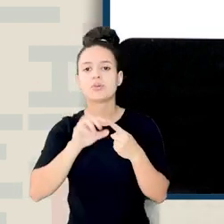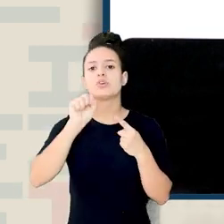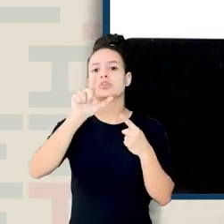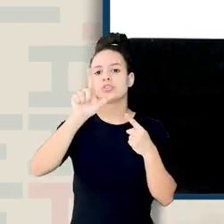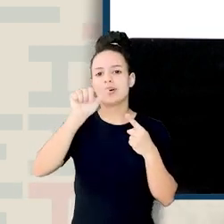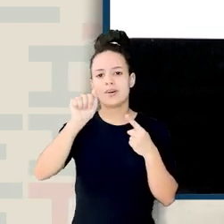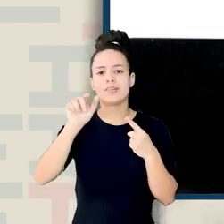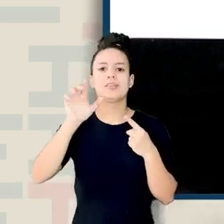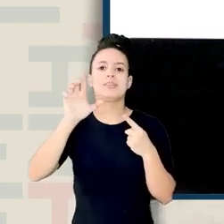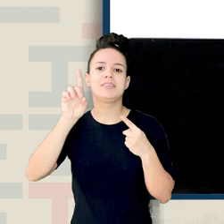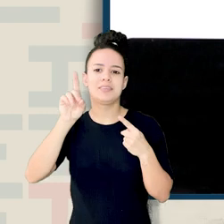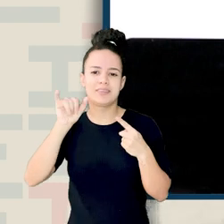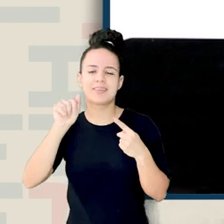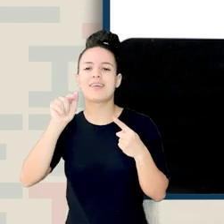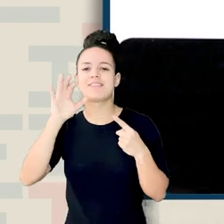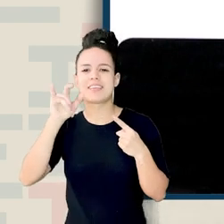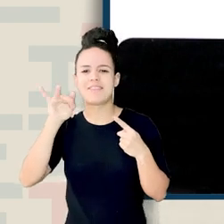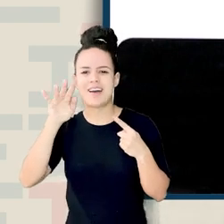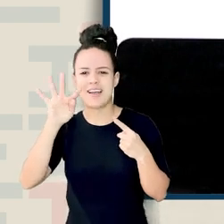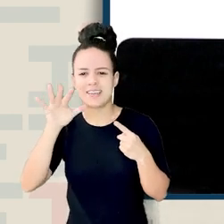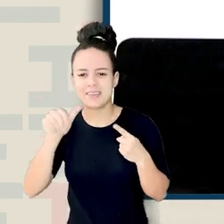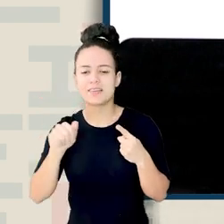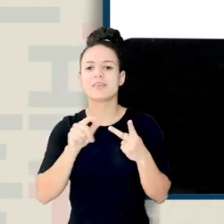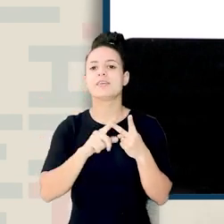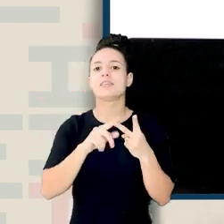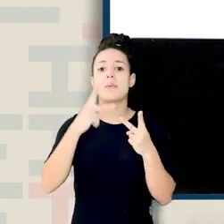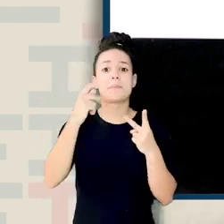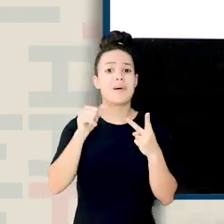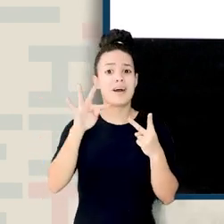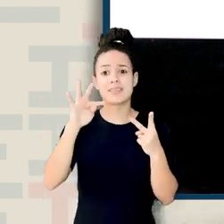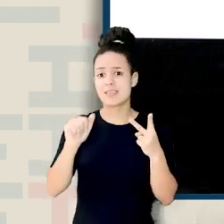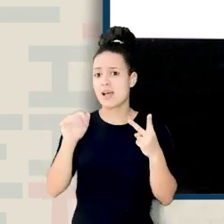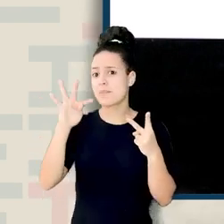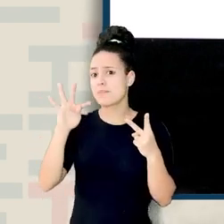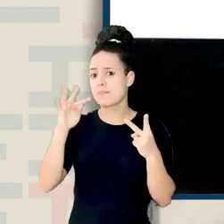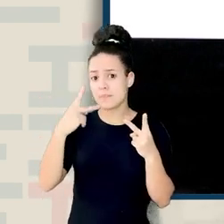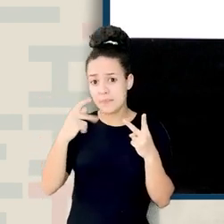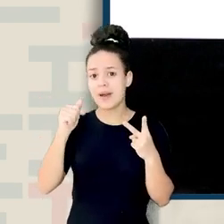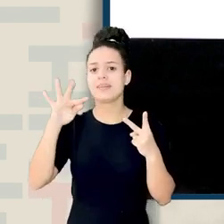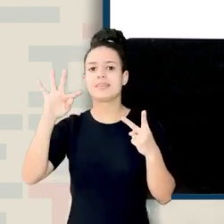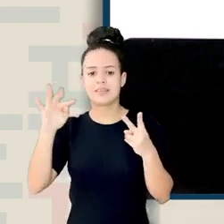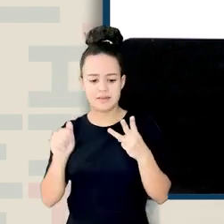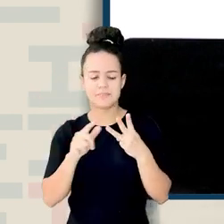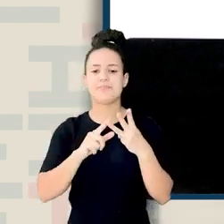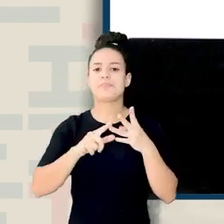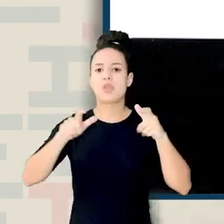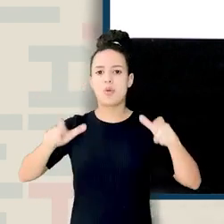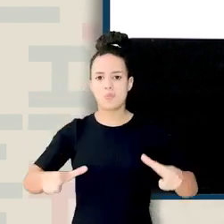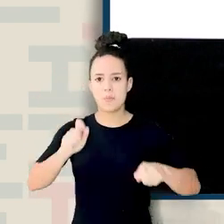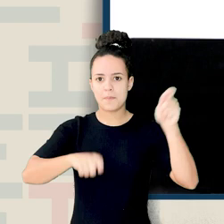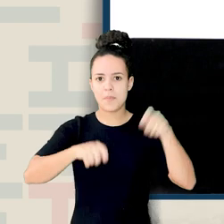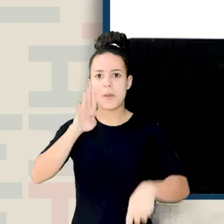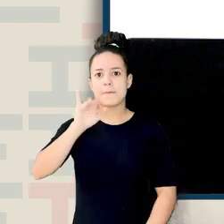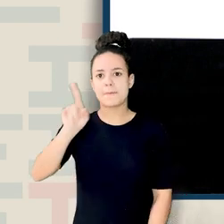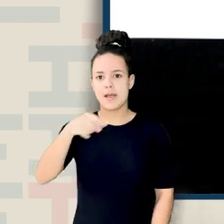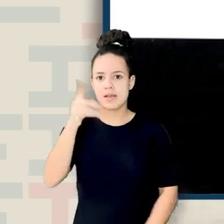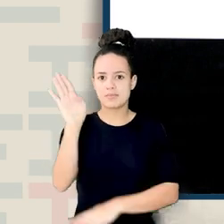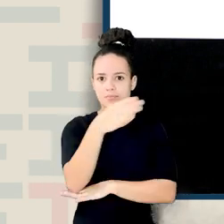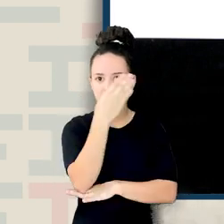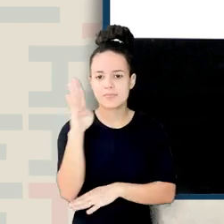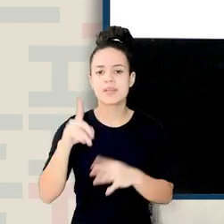de baque, virada do patá-patá, toque de caixa do baião de maracatu,